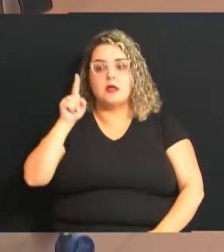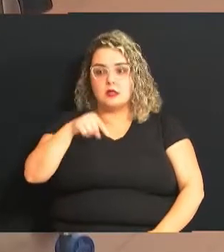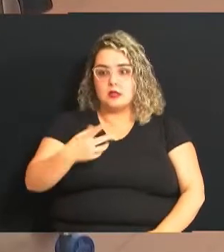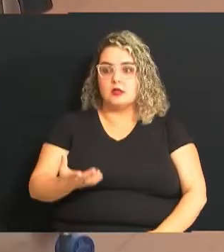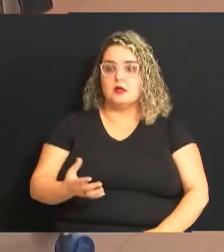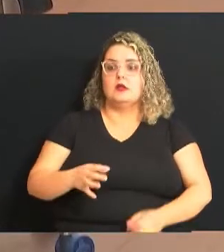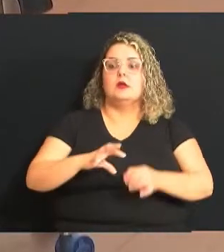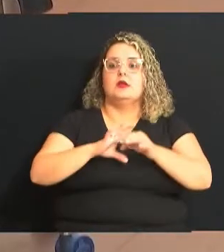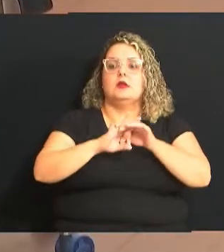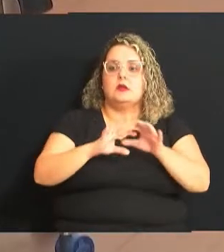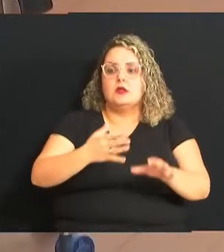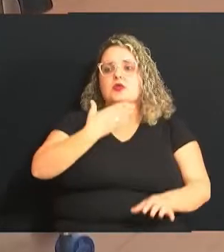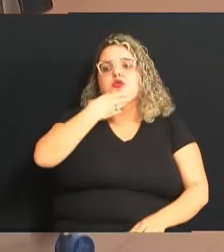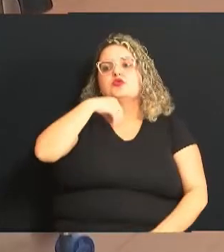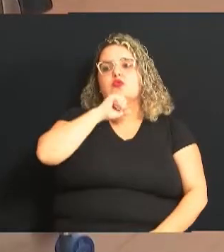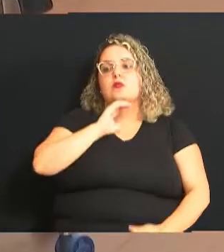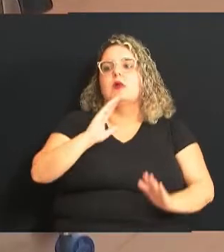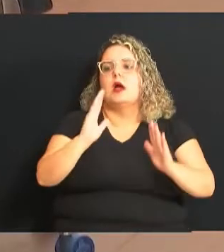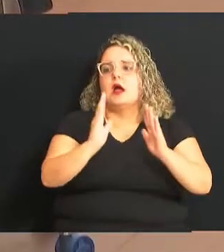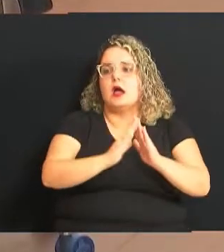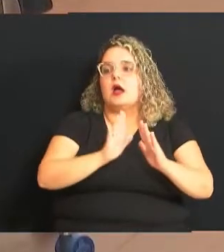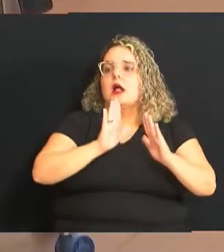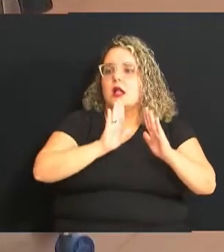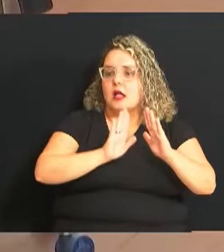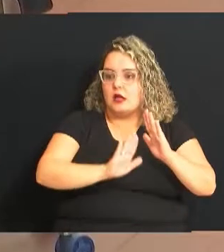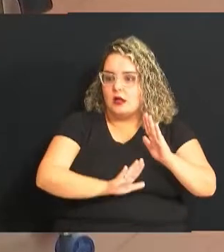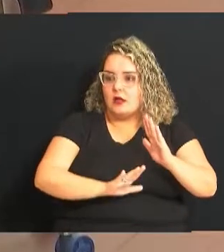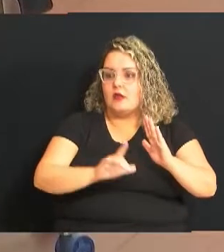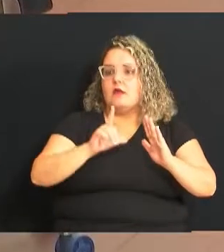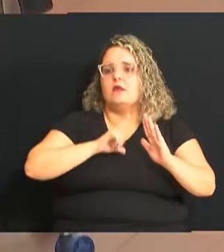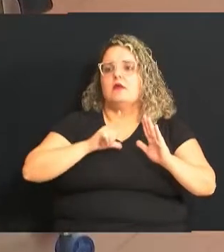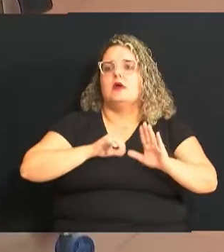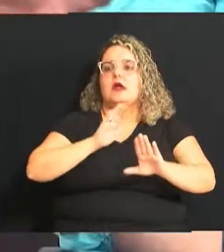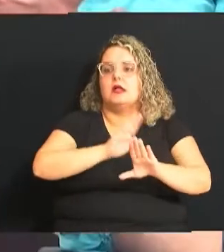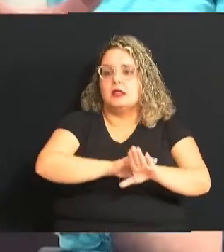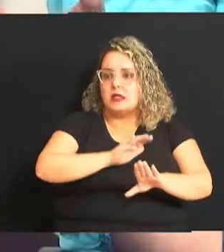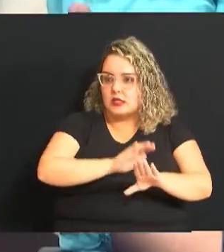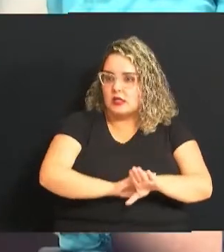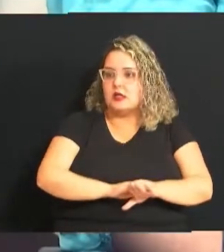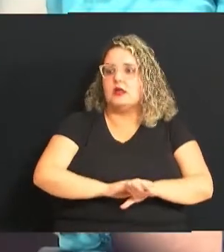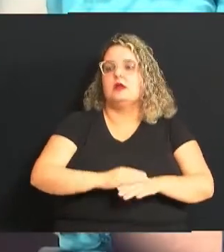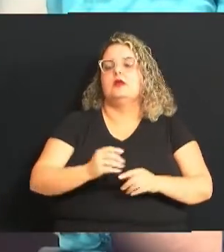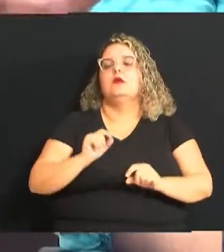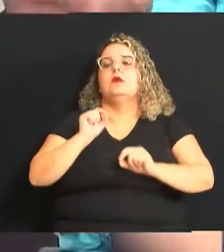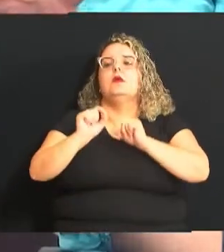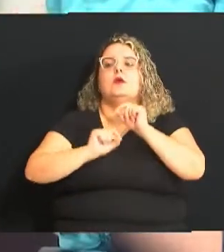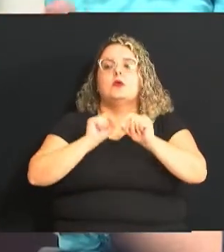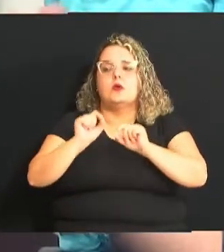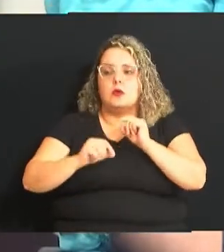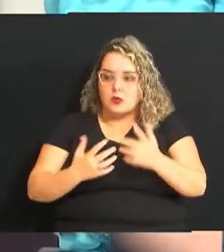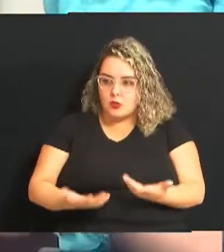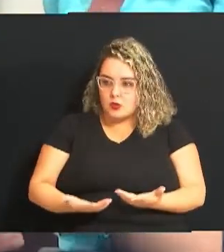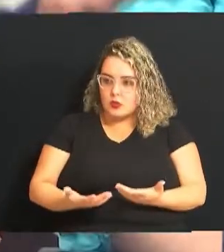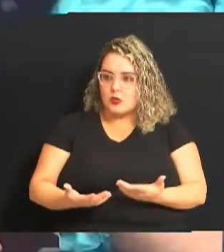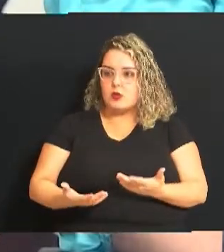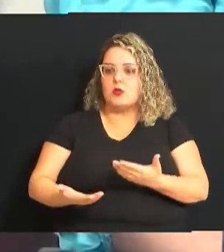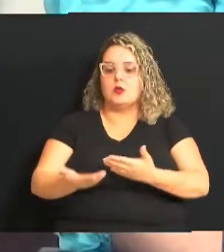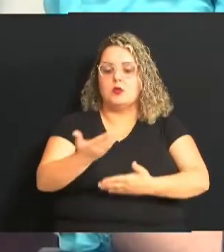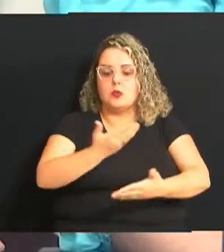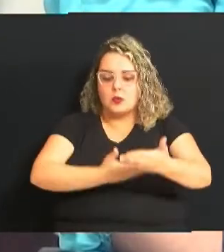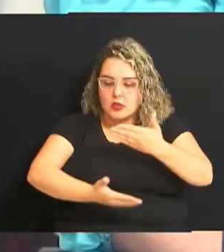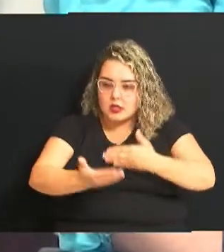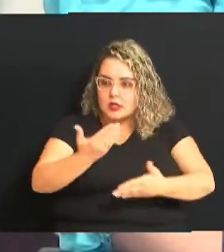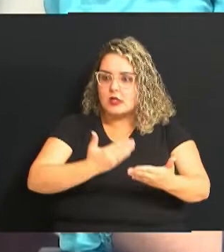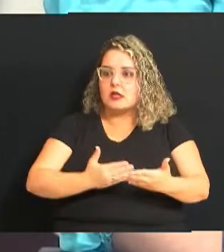deixa o pai lá, o pai vai ter atividade, vai ter com quem interagir,